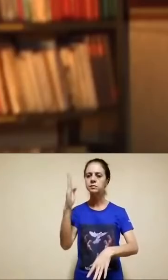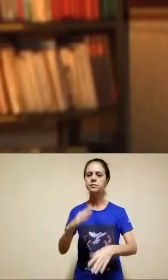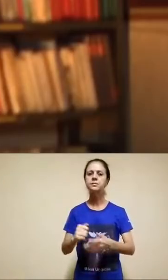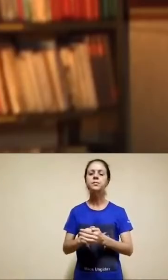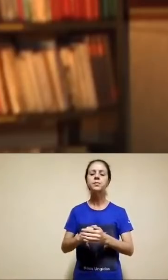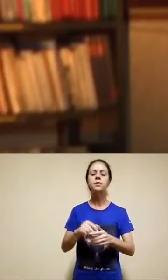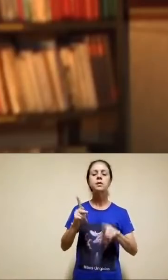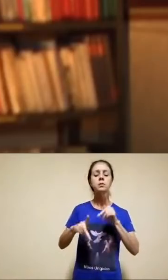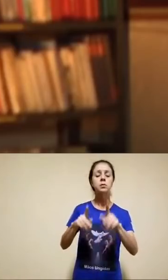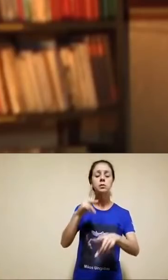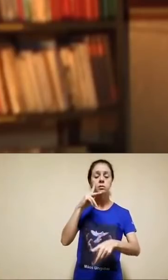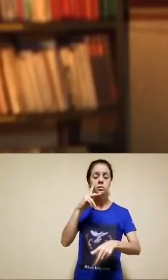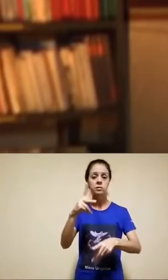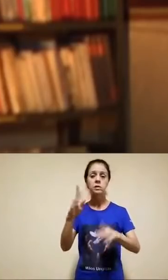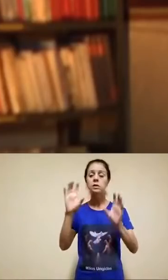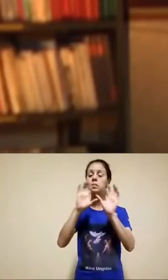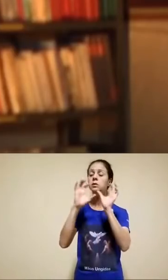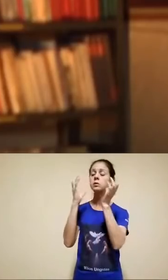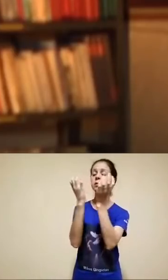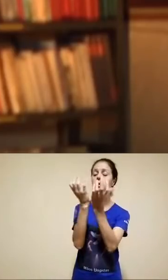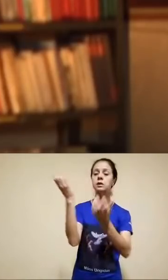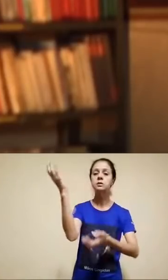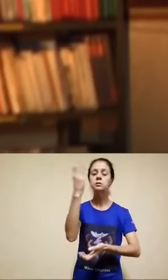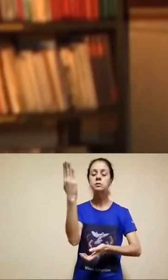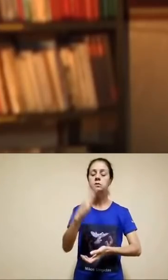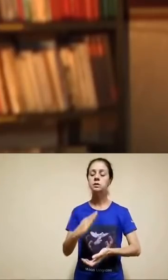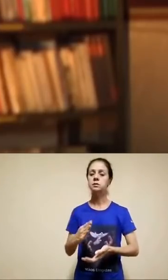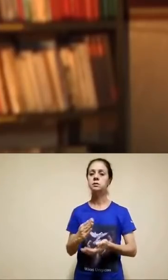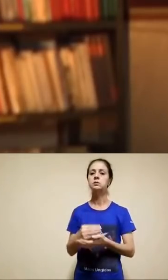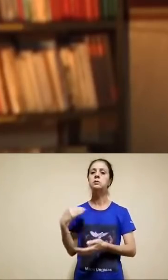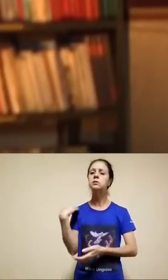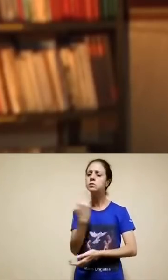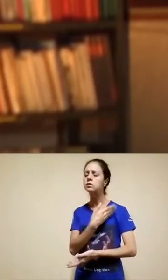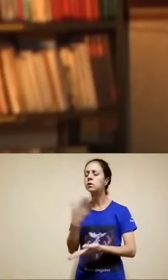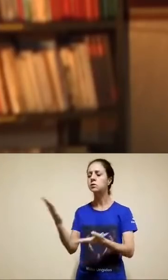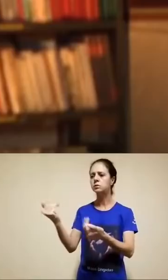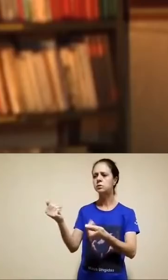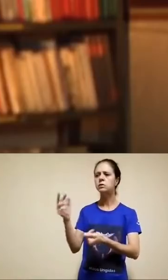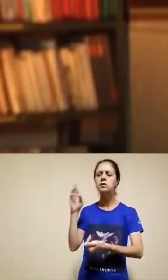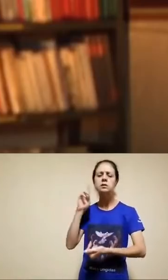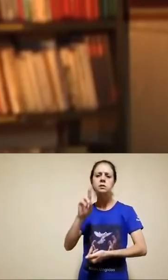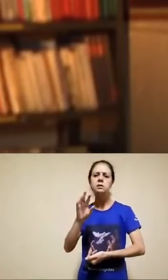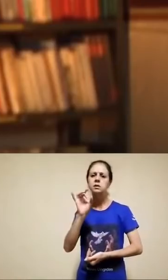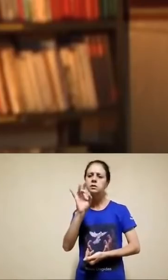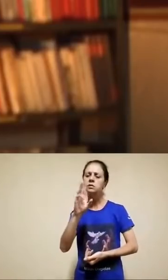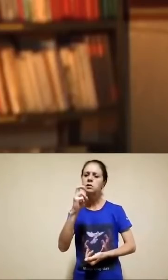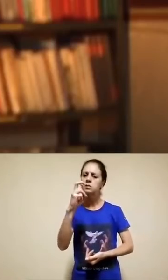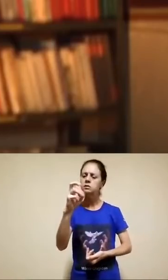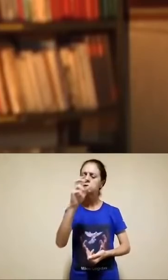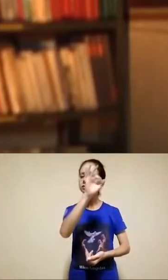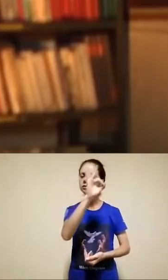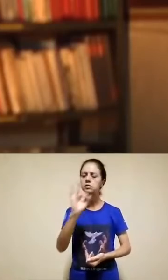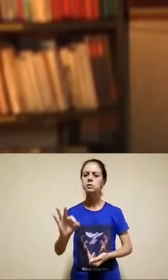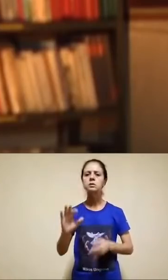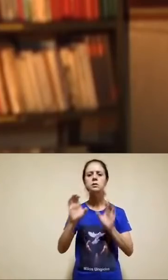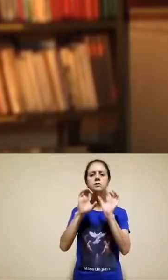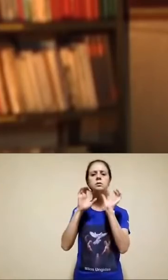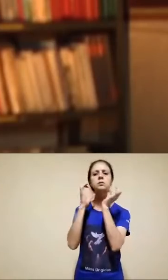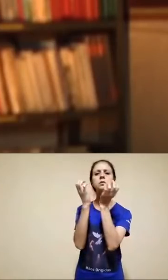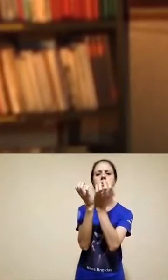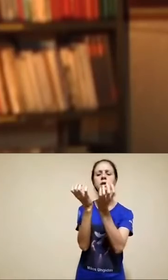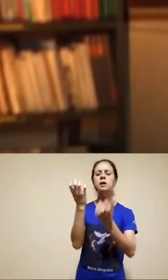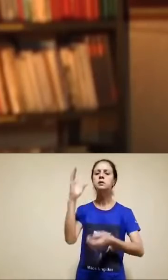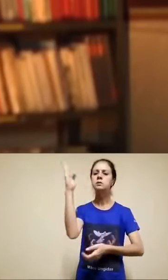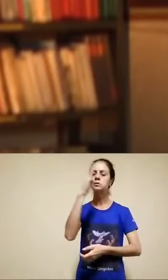enxergue no Congresso Nacional. Nós, jovens, hoje representamos menos de 5% do Congresso Nacional, e a gente quer dar o nosso recado